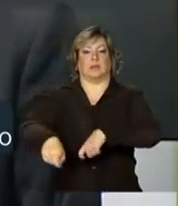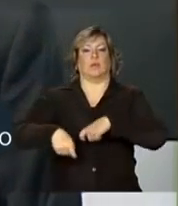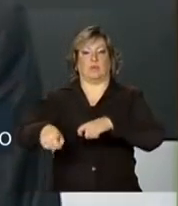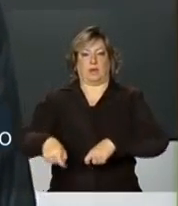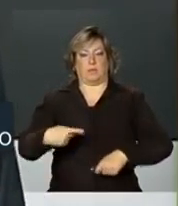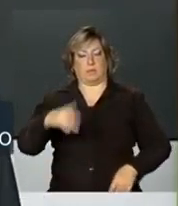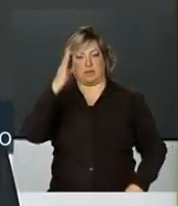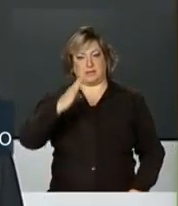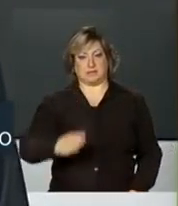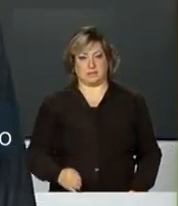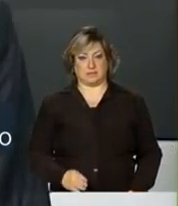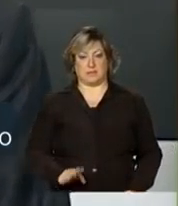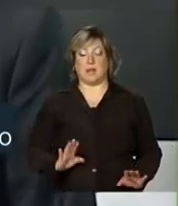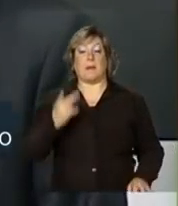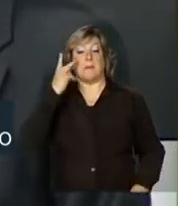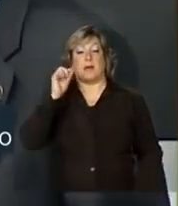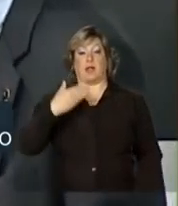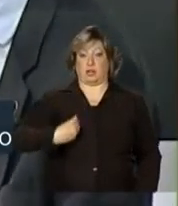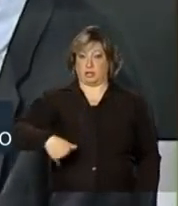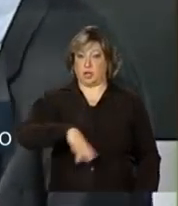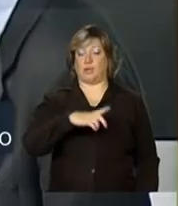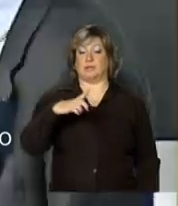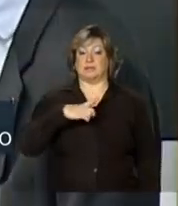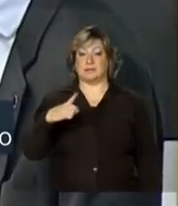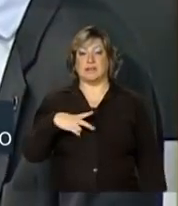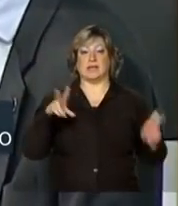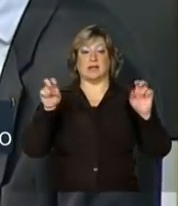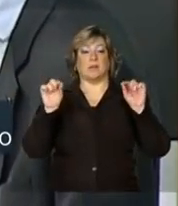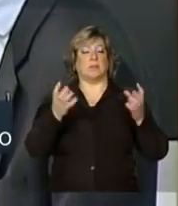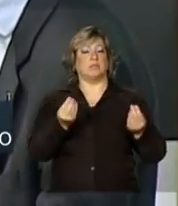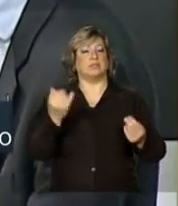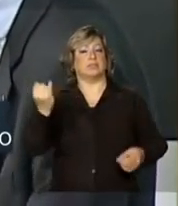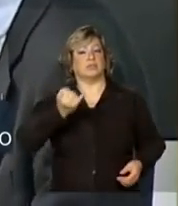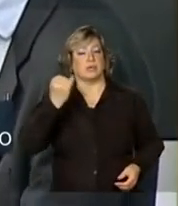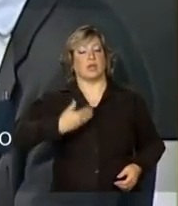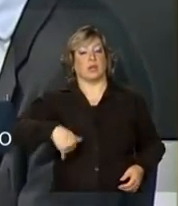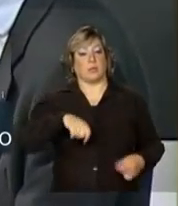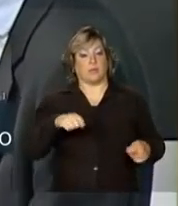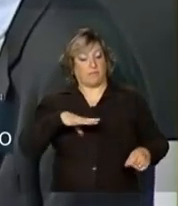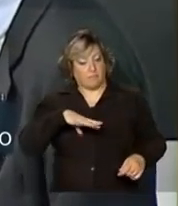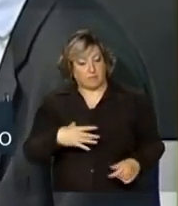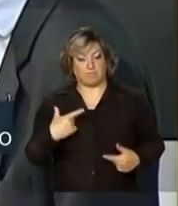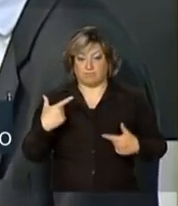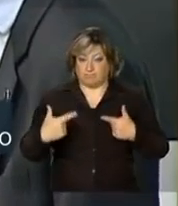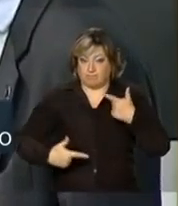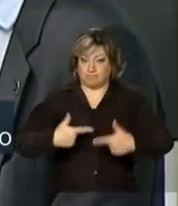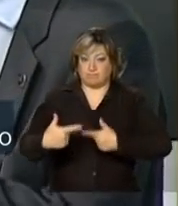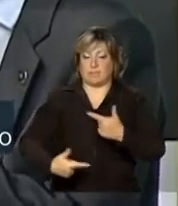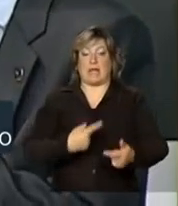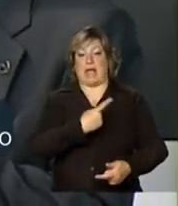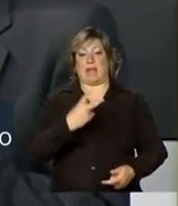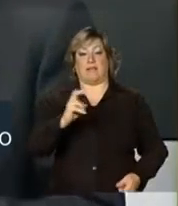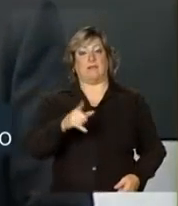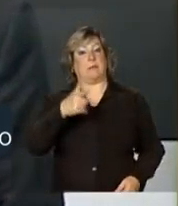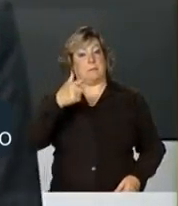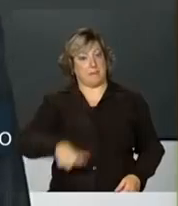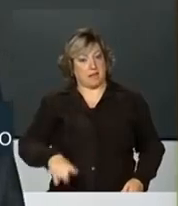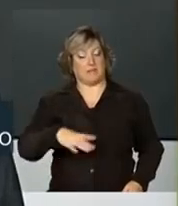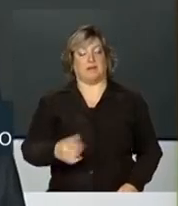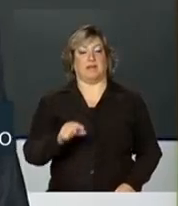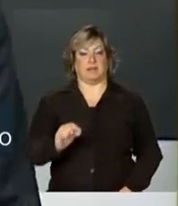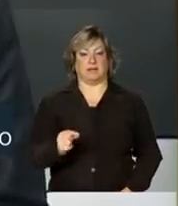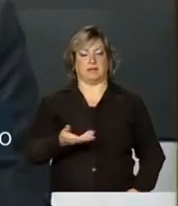tem questões muito importantes que nós estamos enfrentando e que nós precisamos cada vez mais enfrentar. As relações